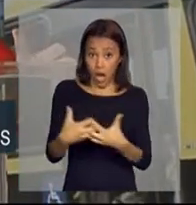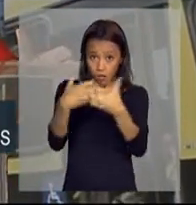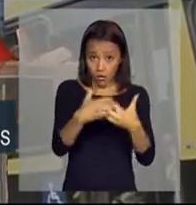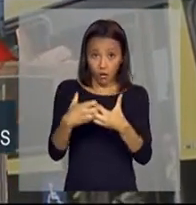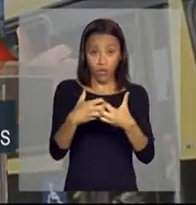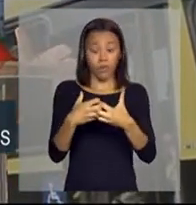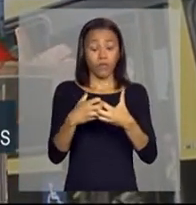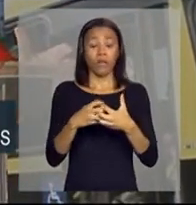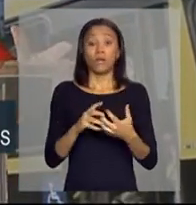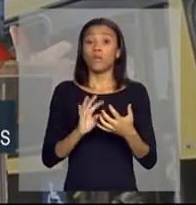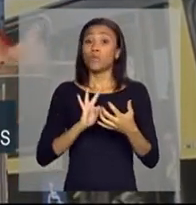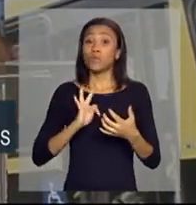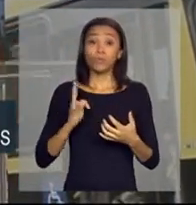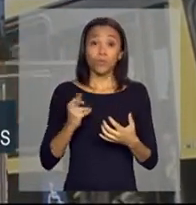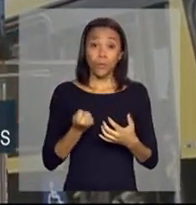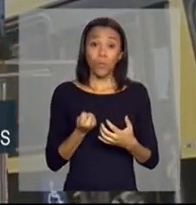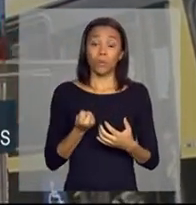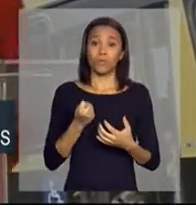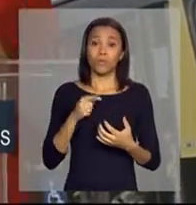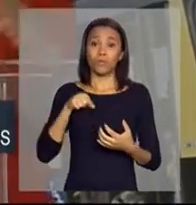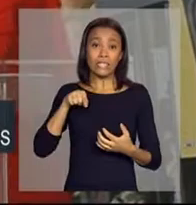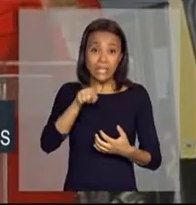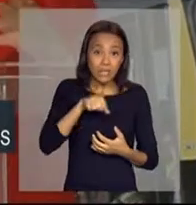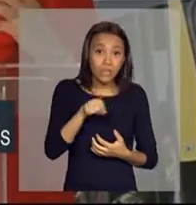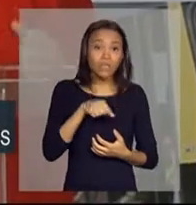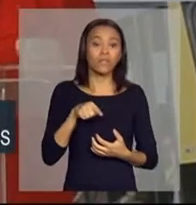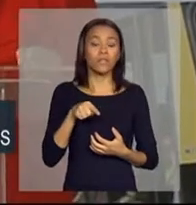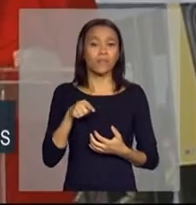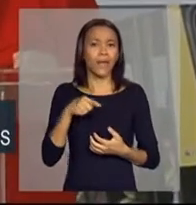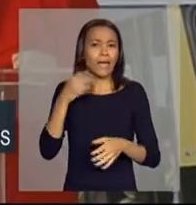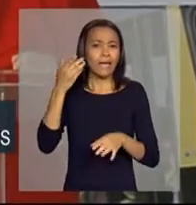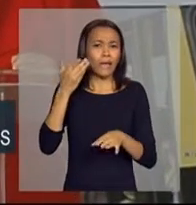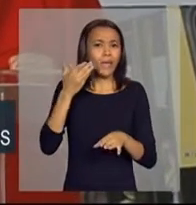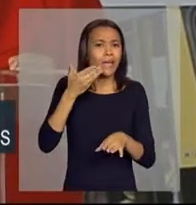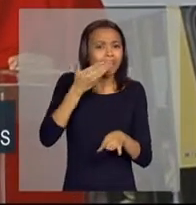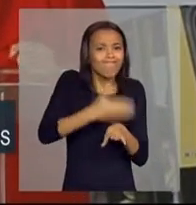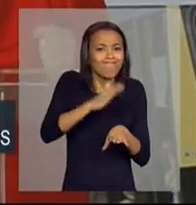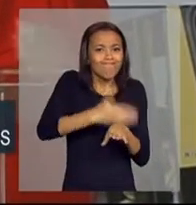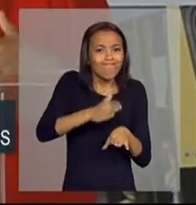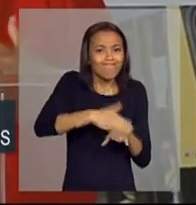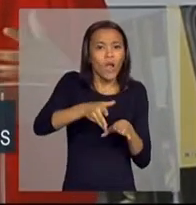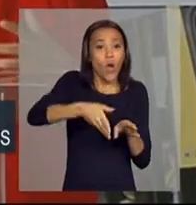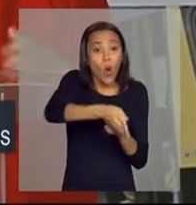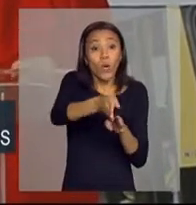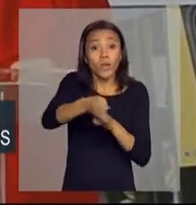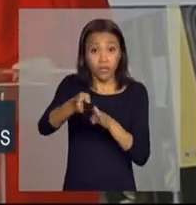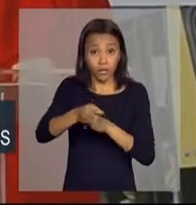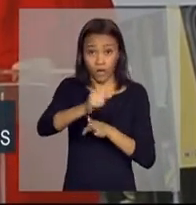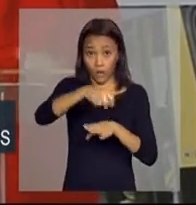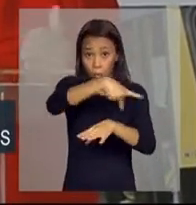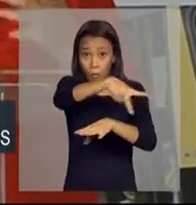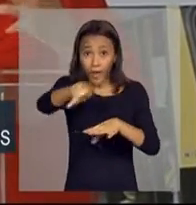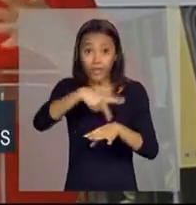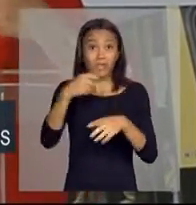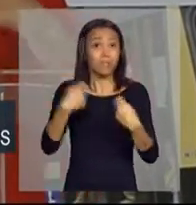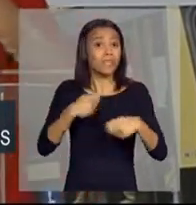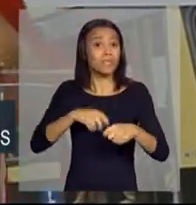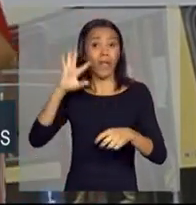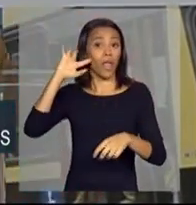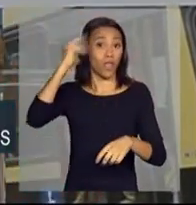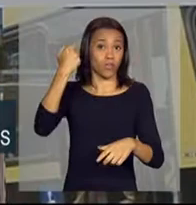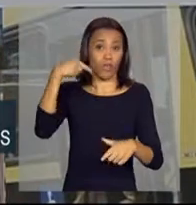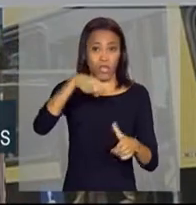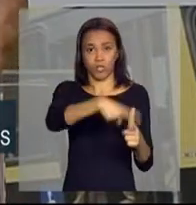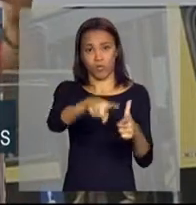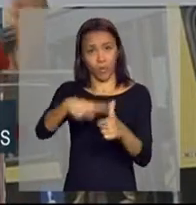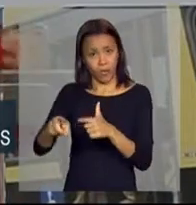ver com essa capacitação do país para tomar providências. Porque um dos